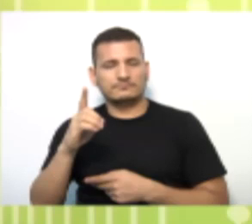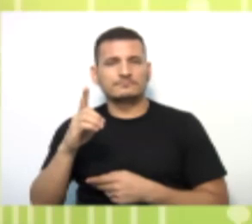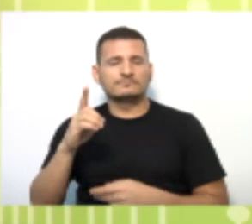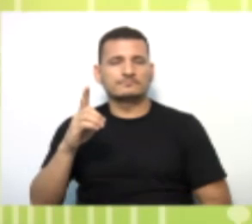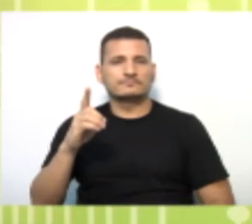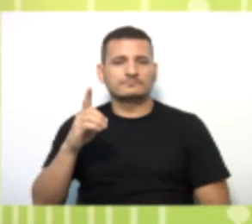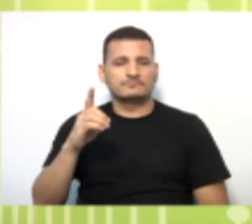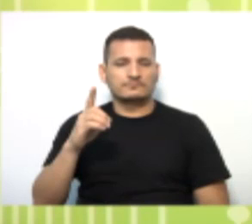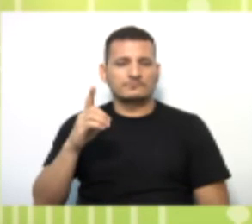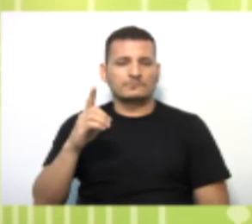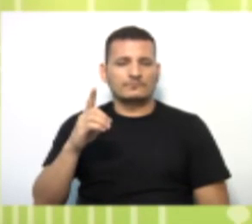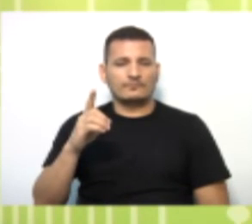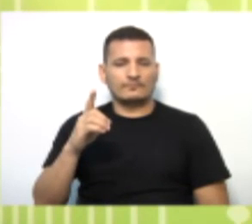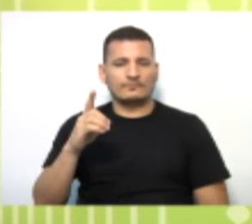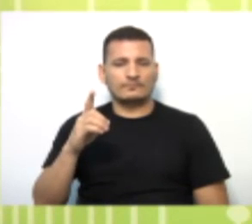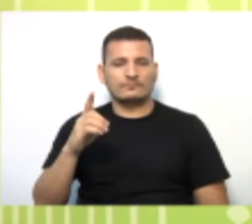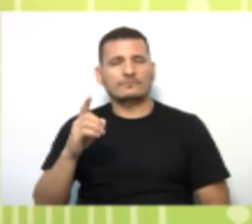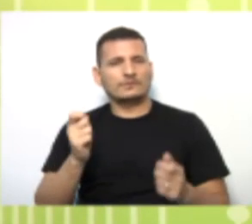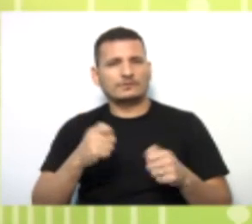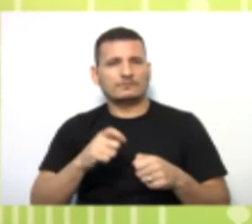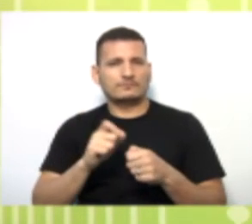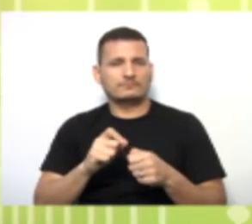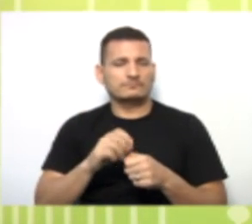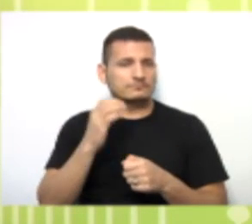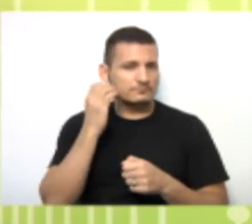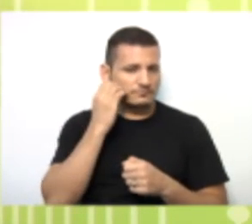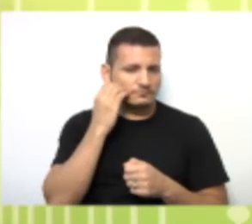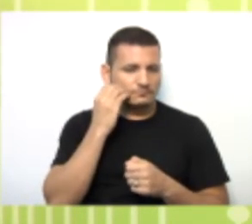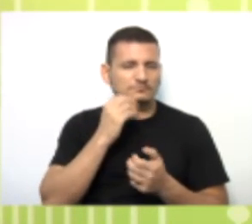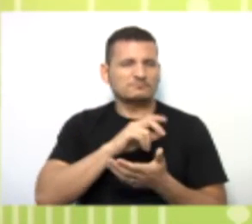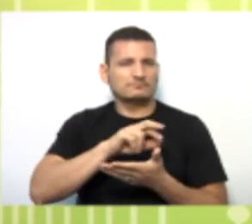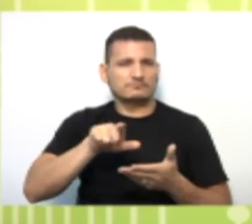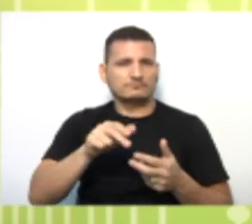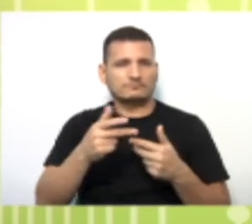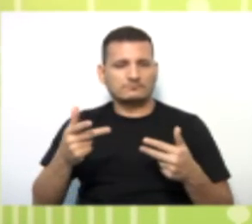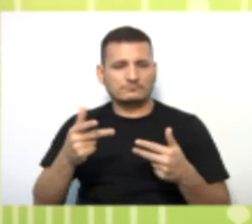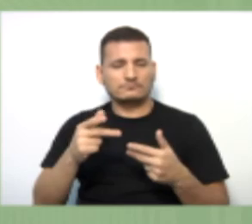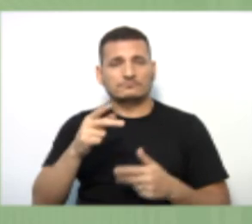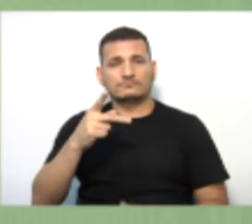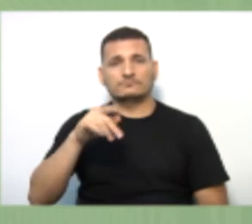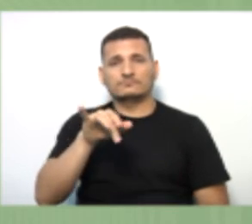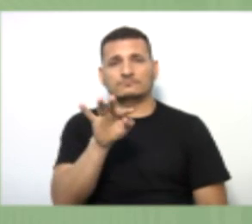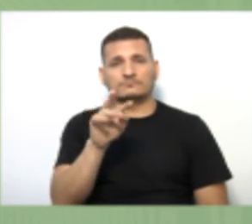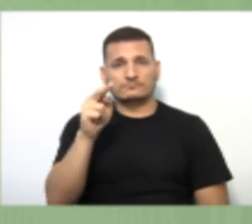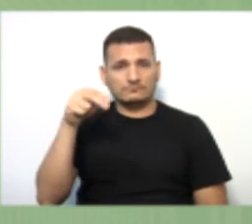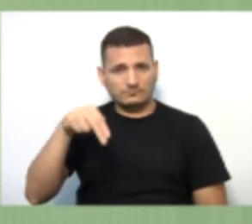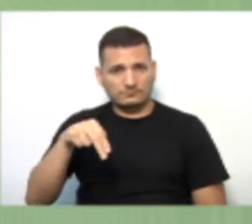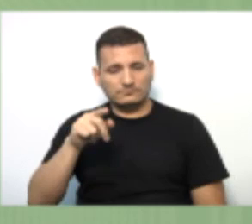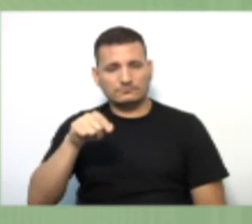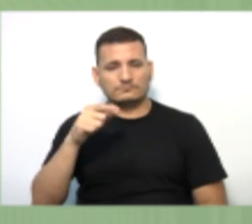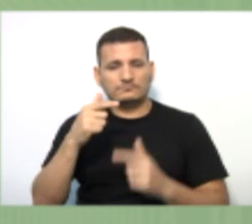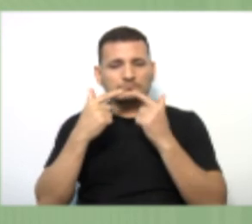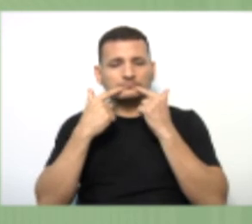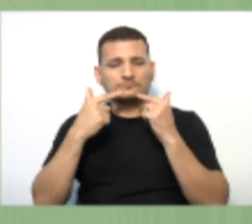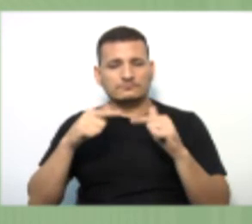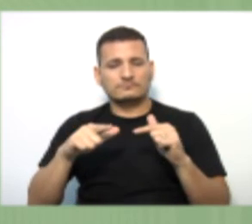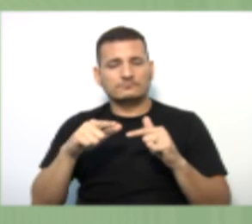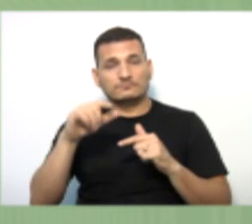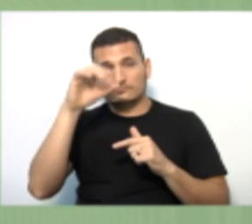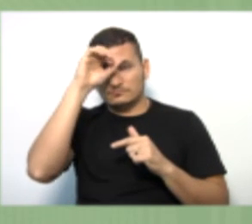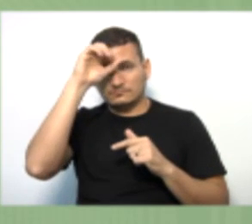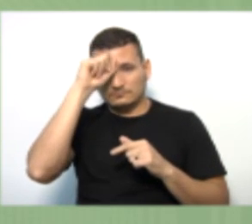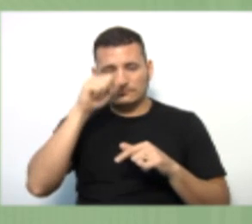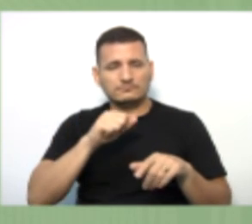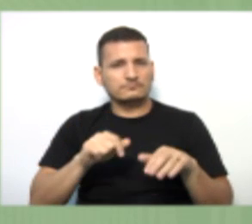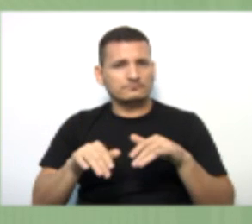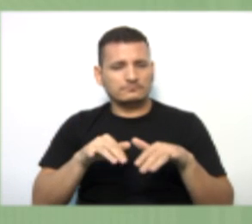feito por Python, dá de fazer aplicativo celular, dá de fazer muita coisa, tá? O Python é uma linguagem para aprender a